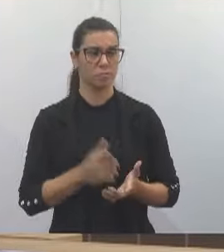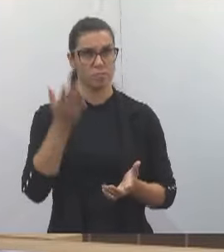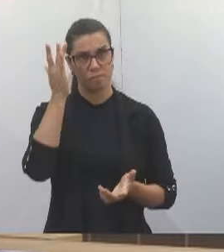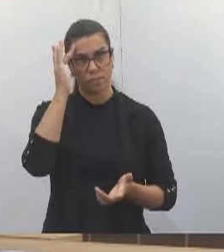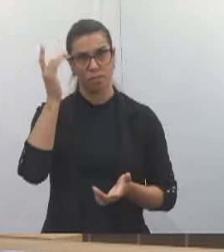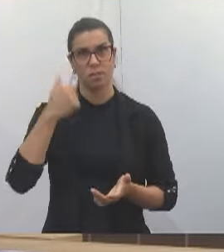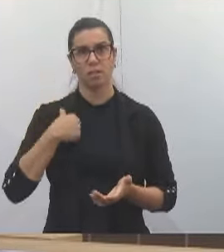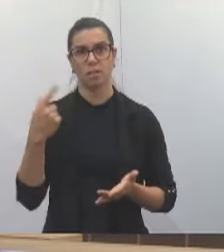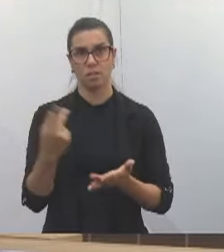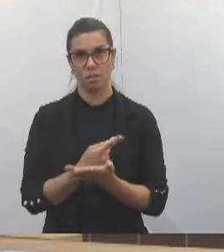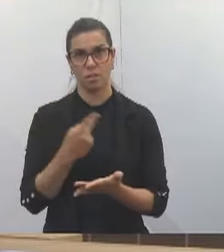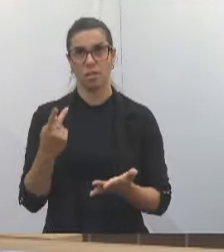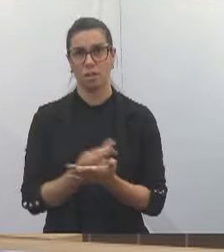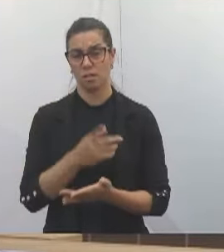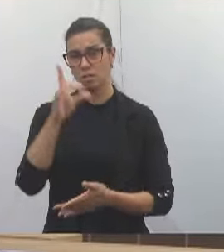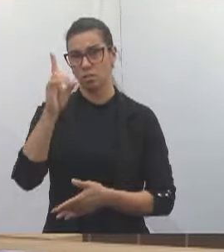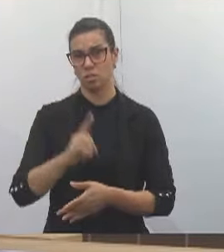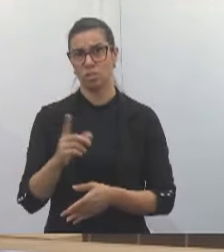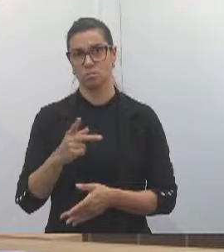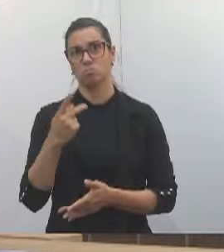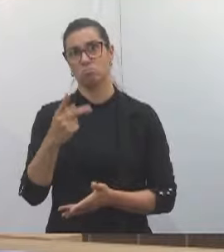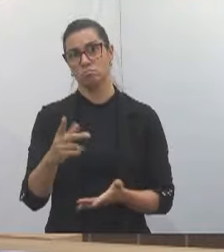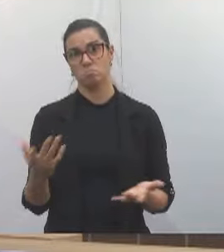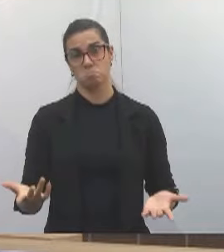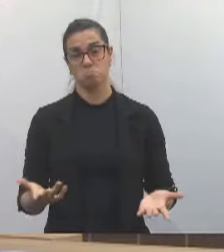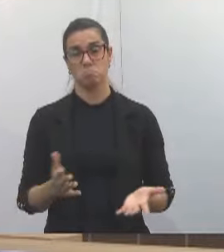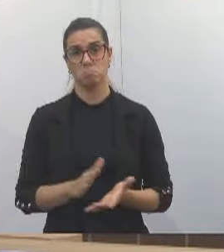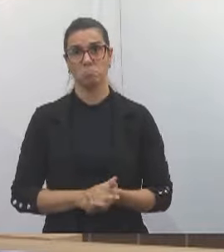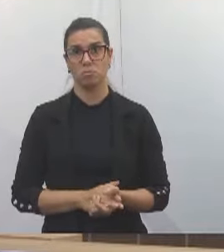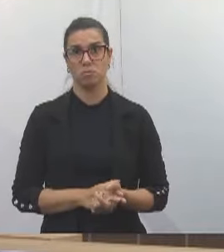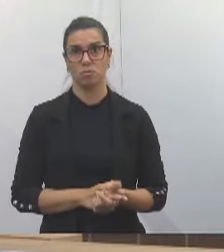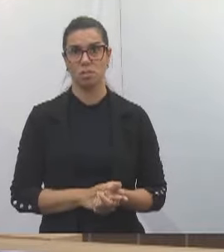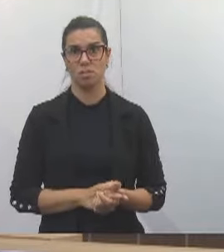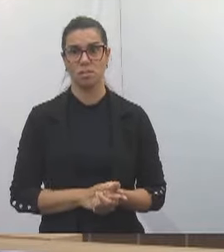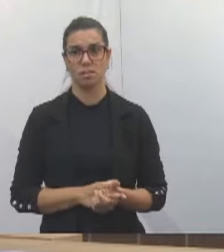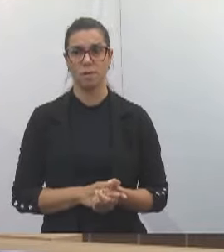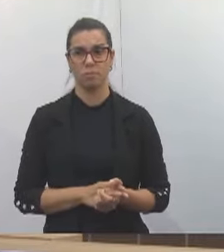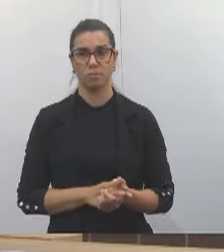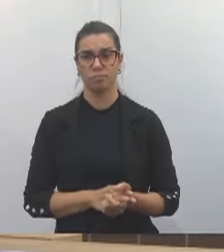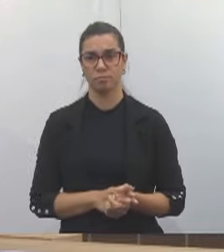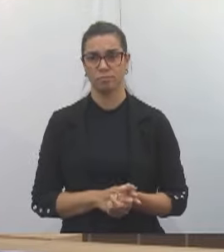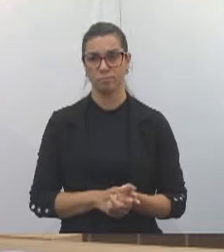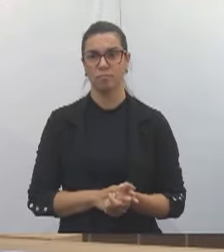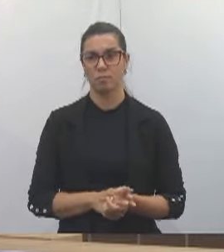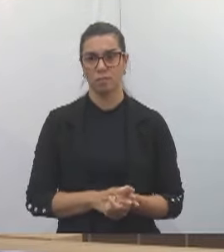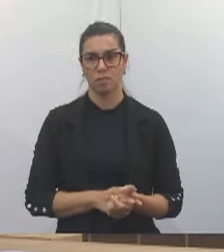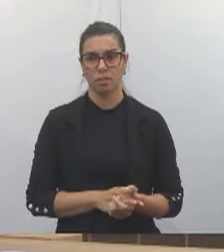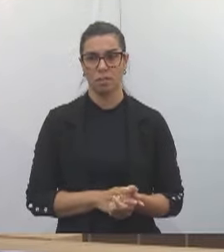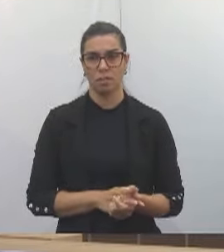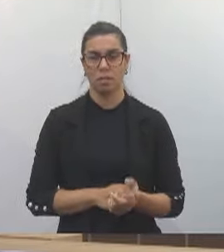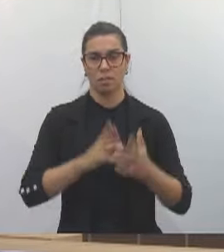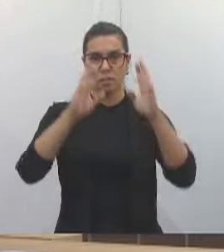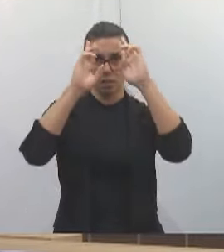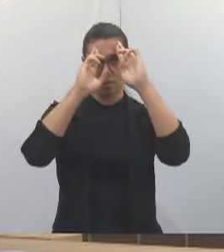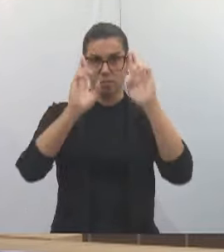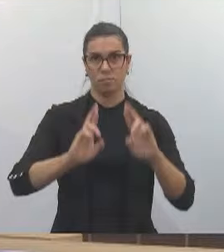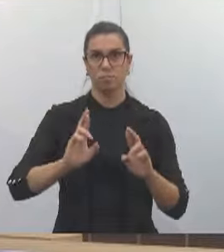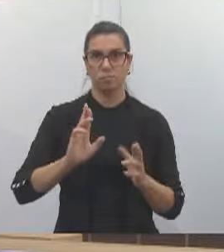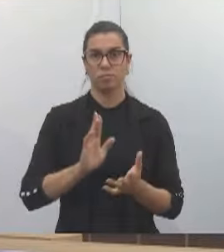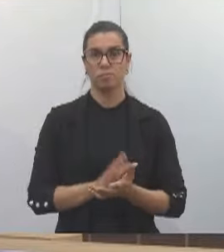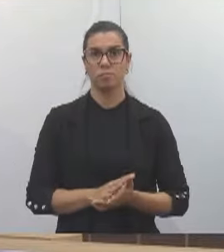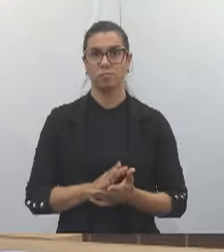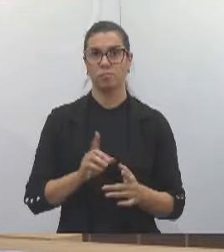estou errado, é um direito de vocês, mas também eu exijo respeito e respeito ao meu eleitor. Tá?